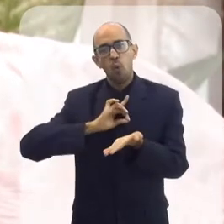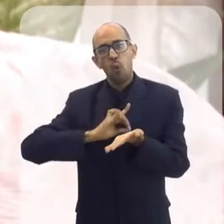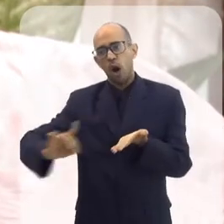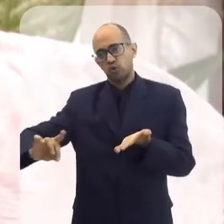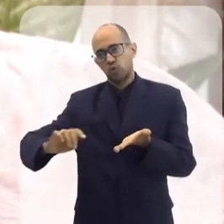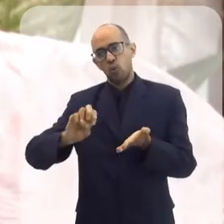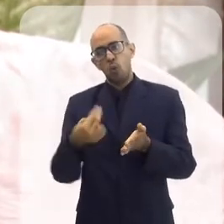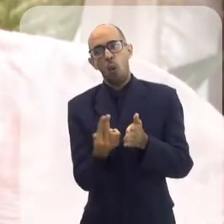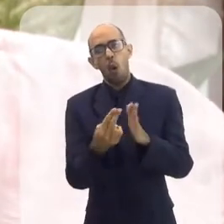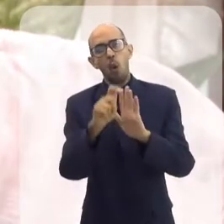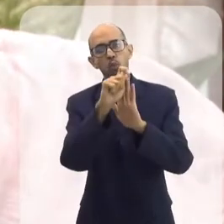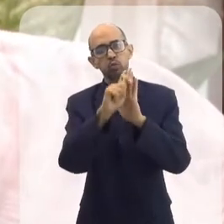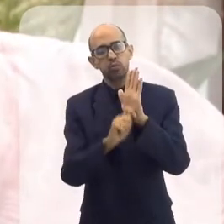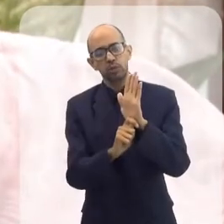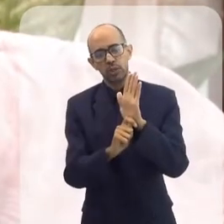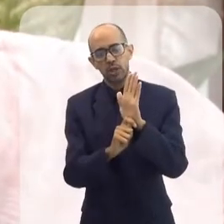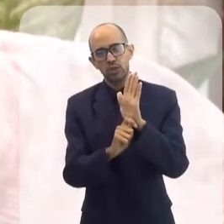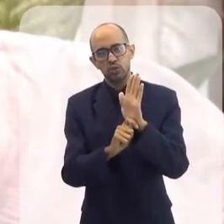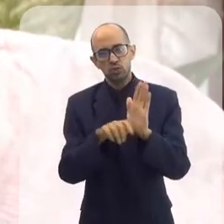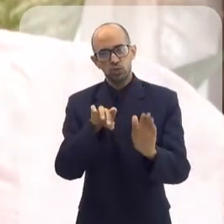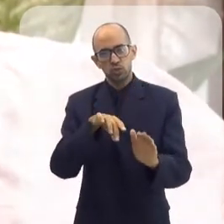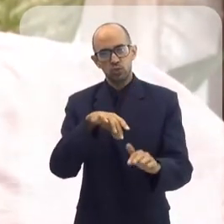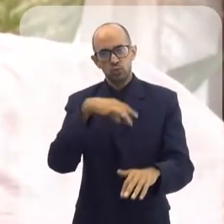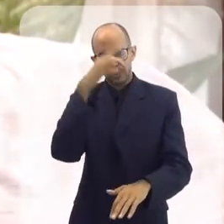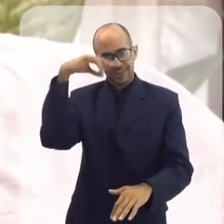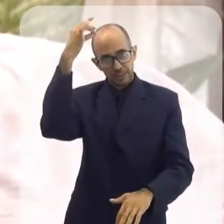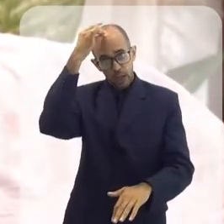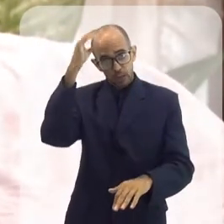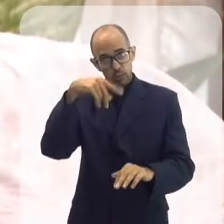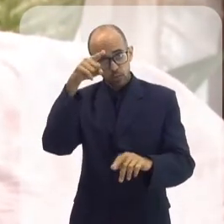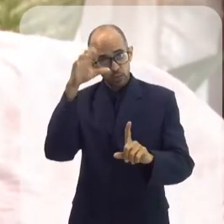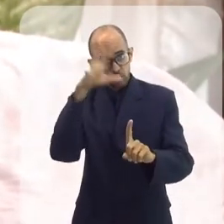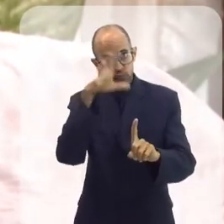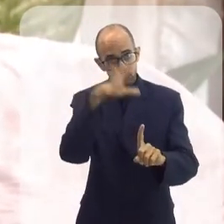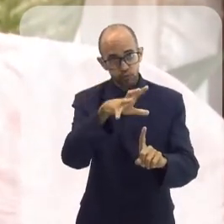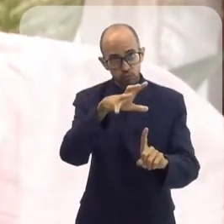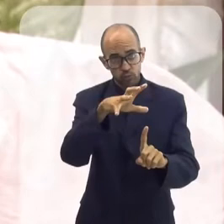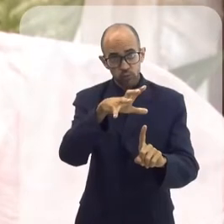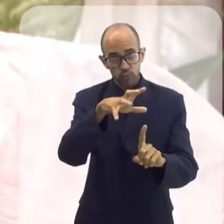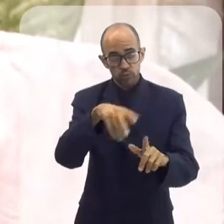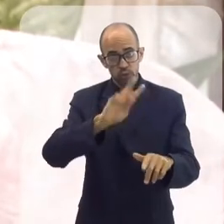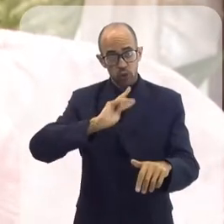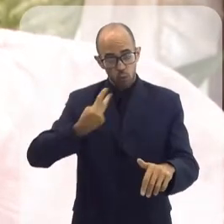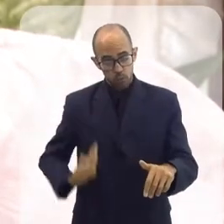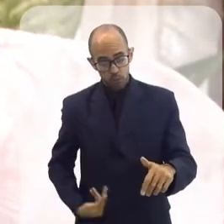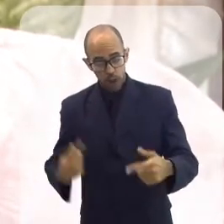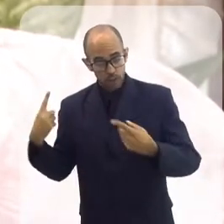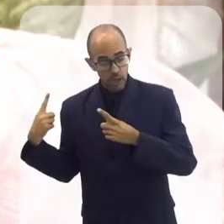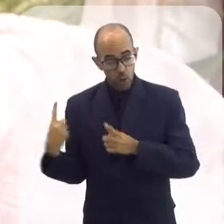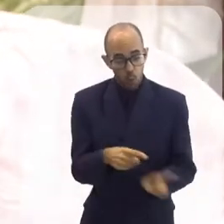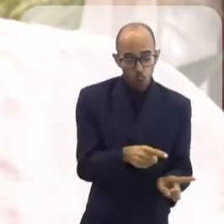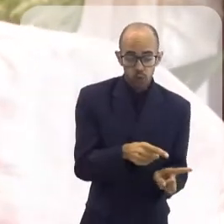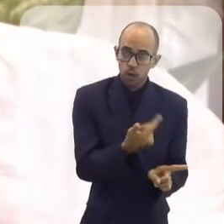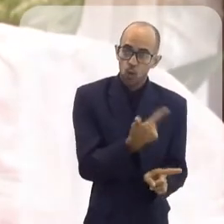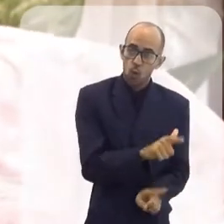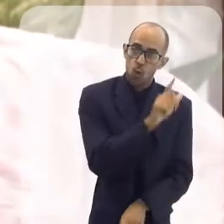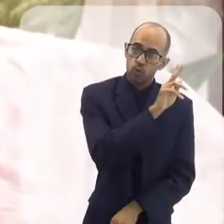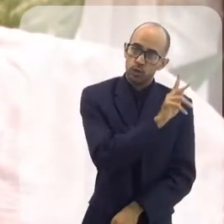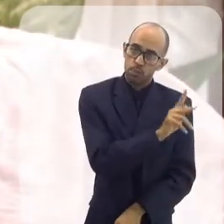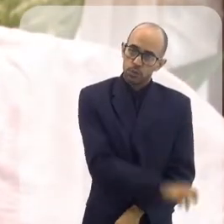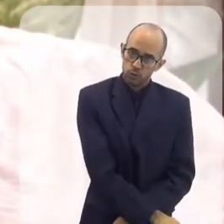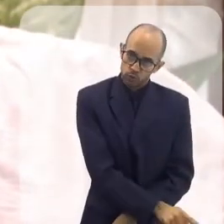texto sagrado que incite o homem contra o homem que promova o